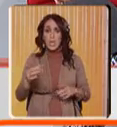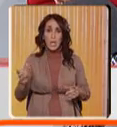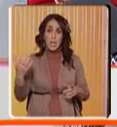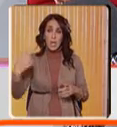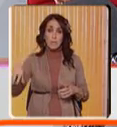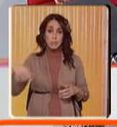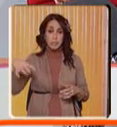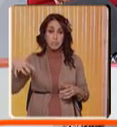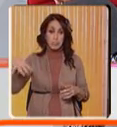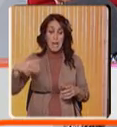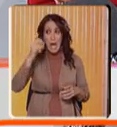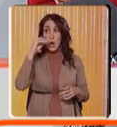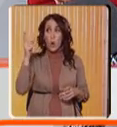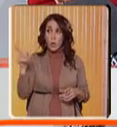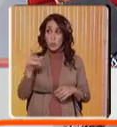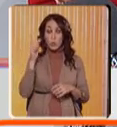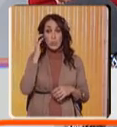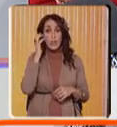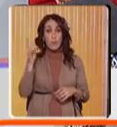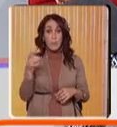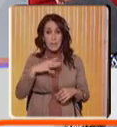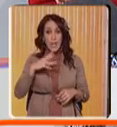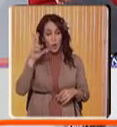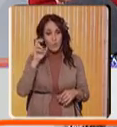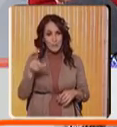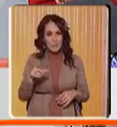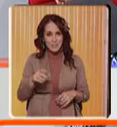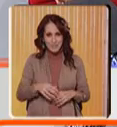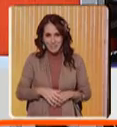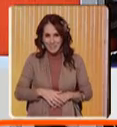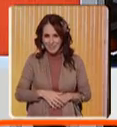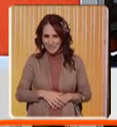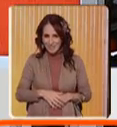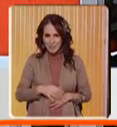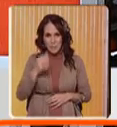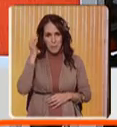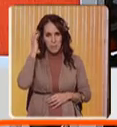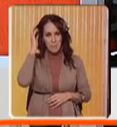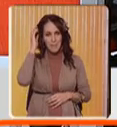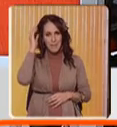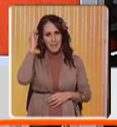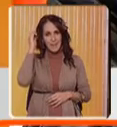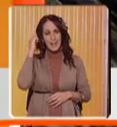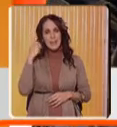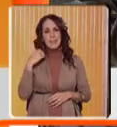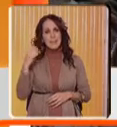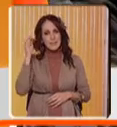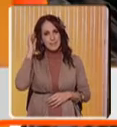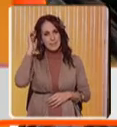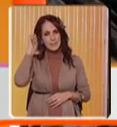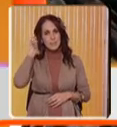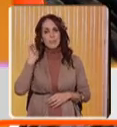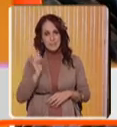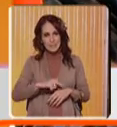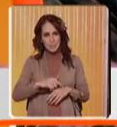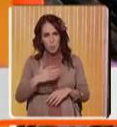despertador. É mesmo um despertador. Portanto... Quer ouvir o meu despertar? Vamos embora. É muito discreto. É um parênteses, nós